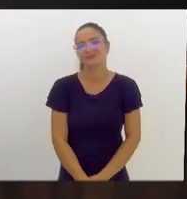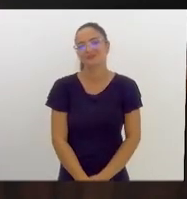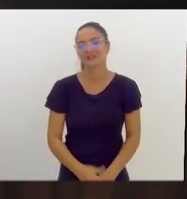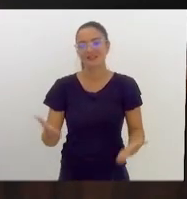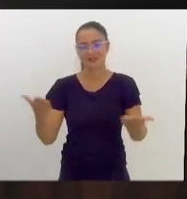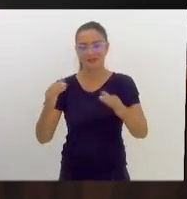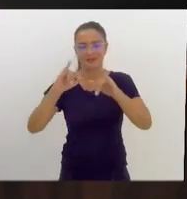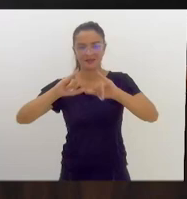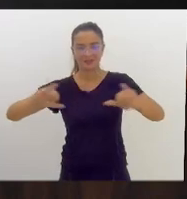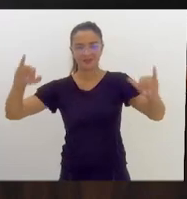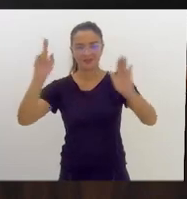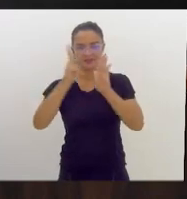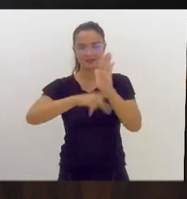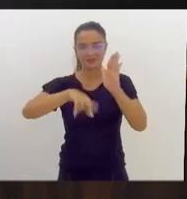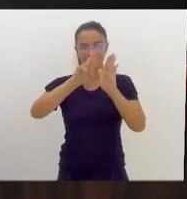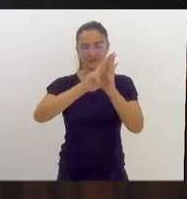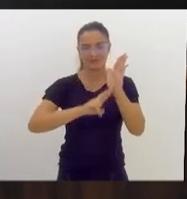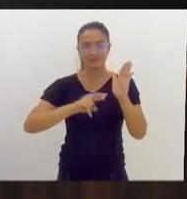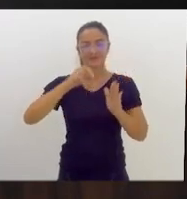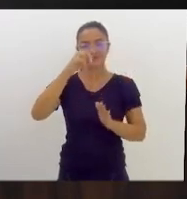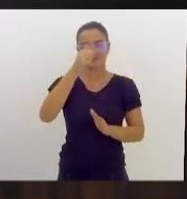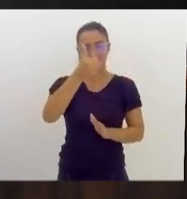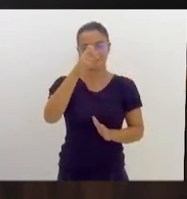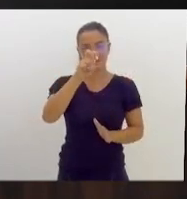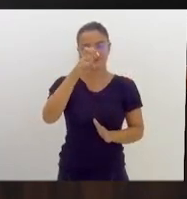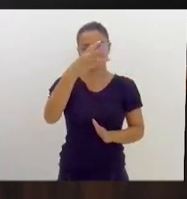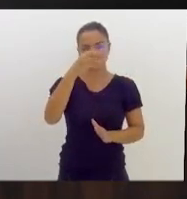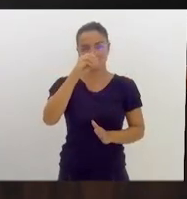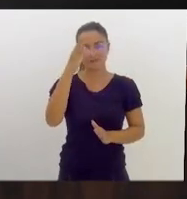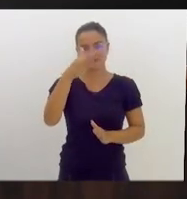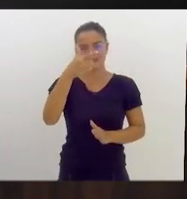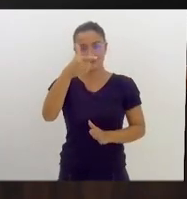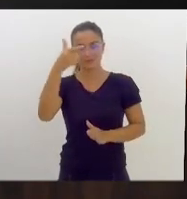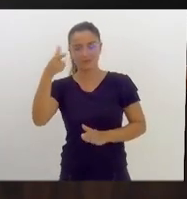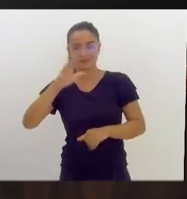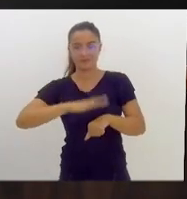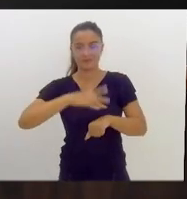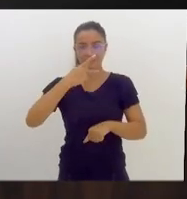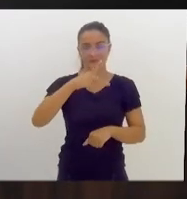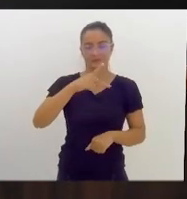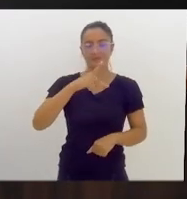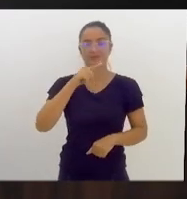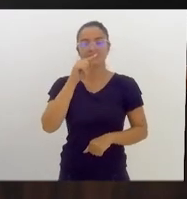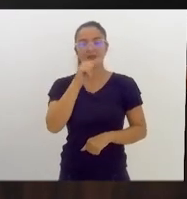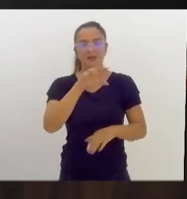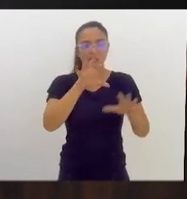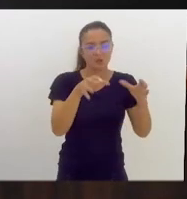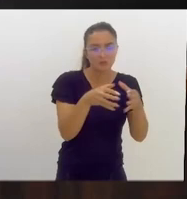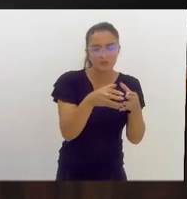Anuncio o projeto de resolução número 1530 de 22, de autoria da Comissão Parlamentar de Inquérito, resolução